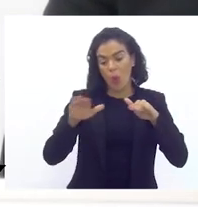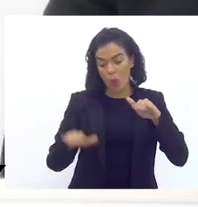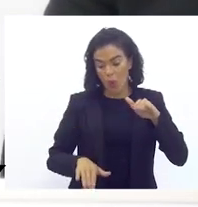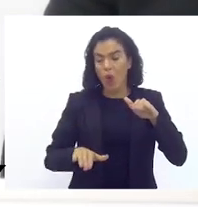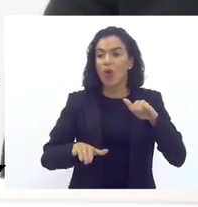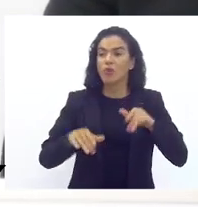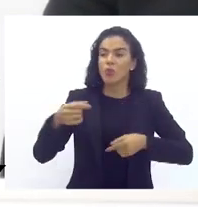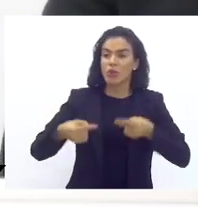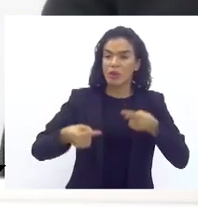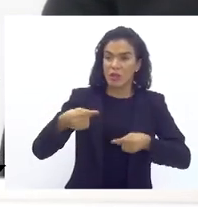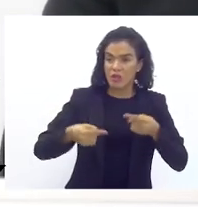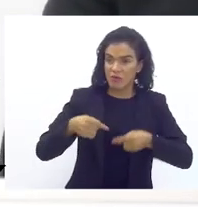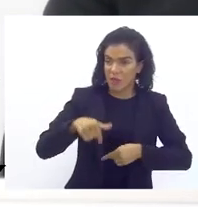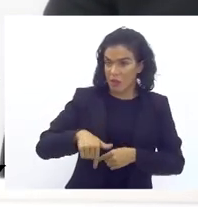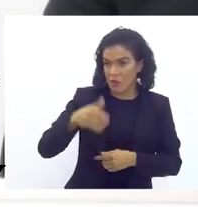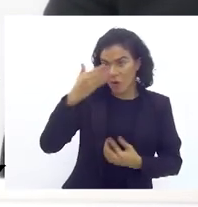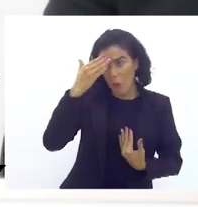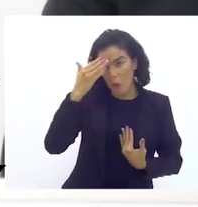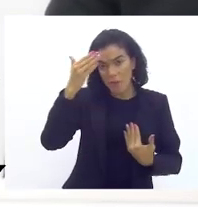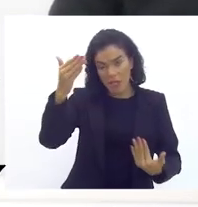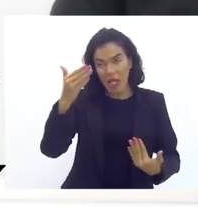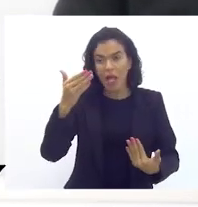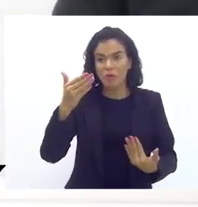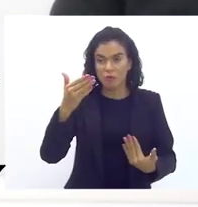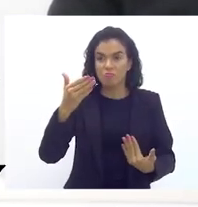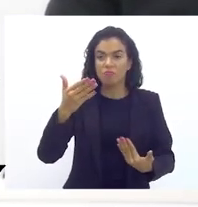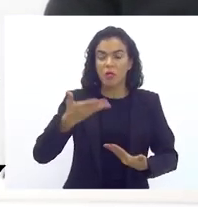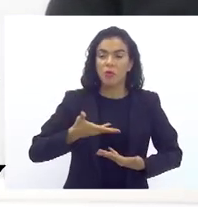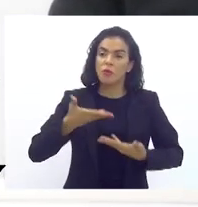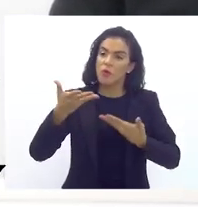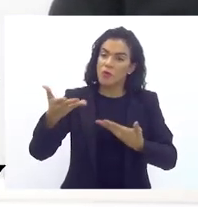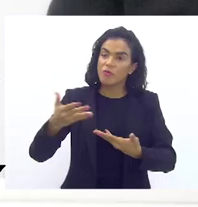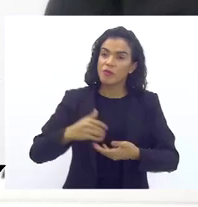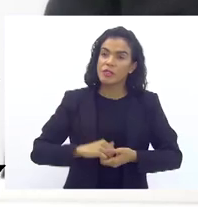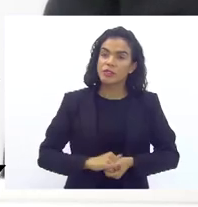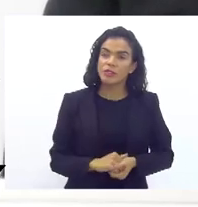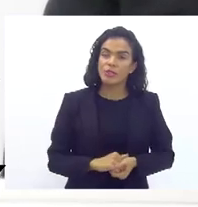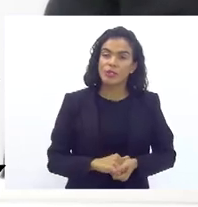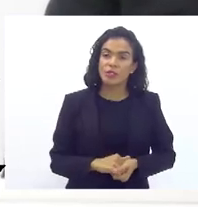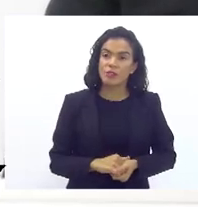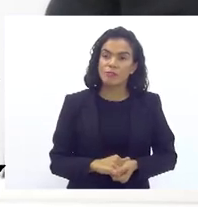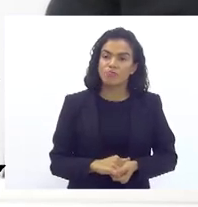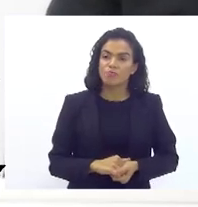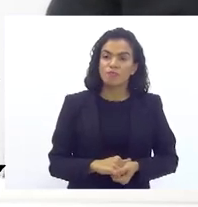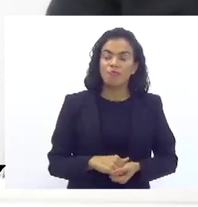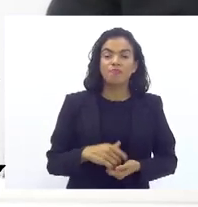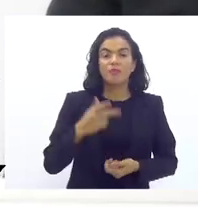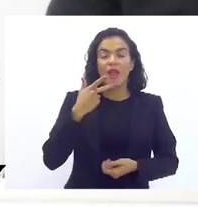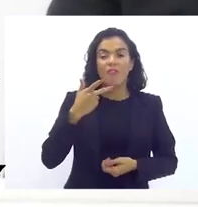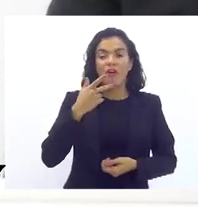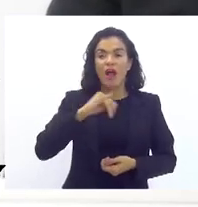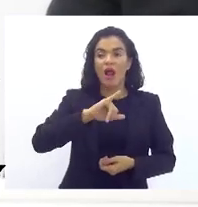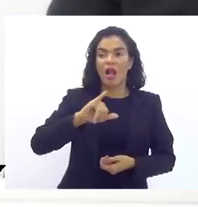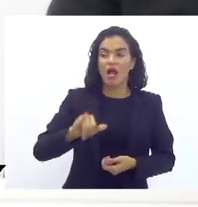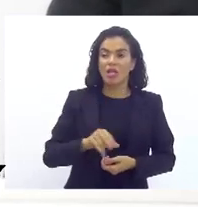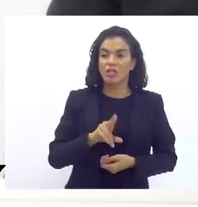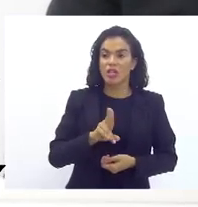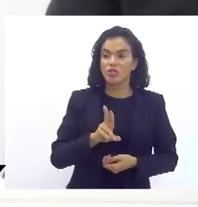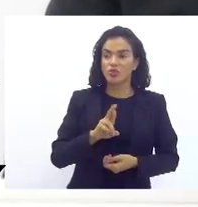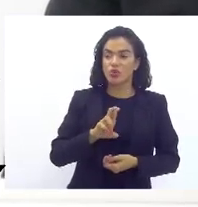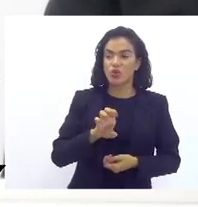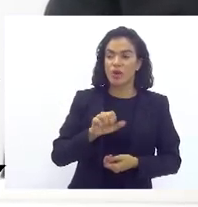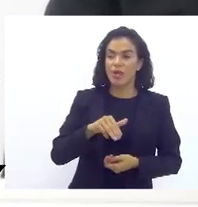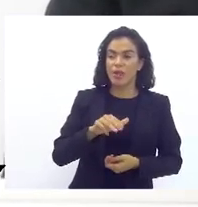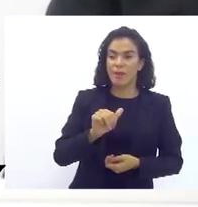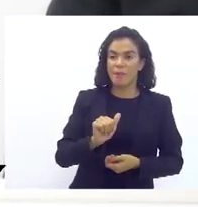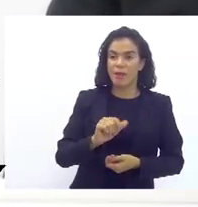debate muitas vezes aqui então muito obrigada Deputado mim pelo convite por estar aqui a fala da Jurema mexeu comigo a